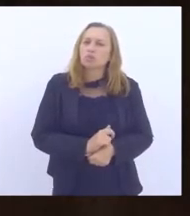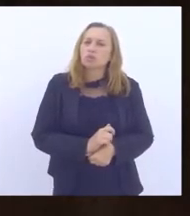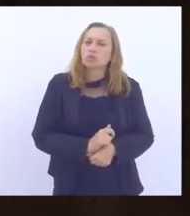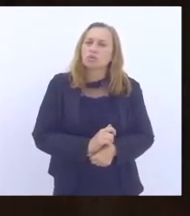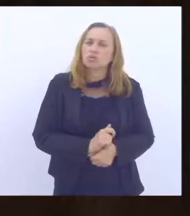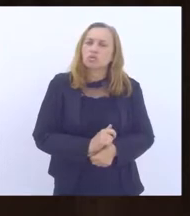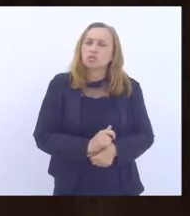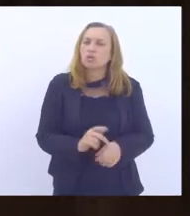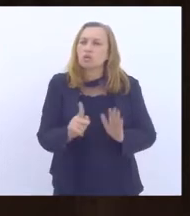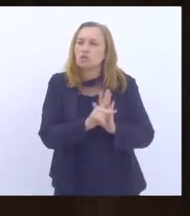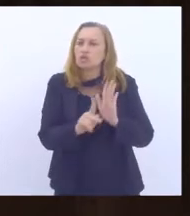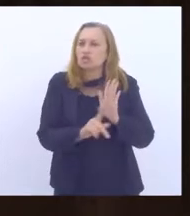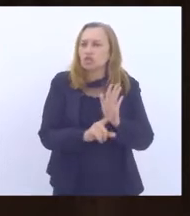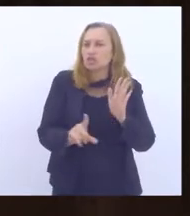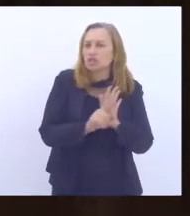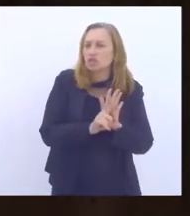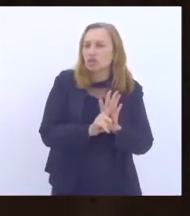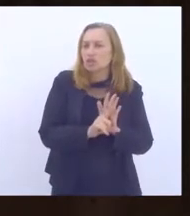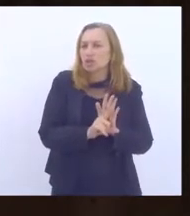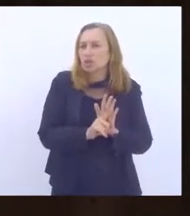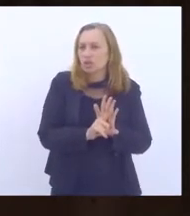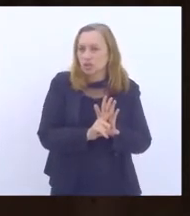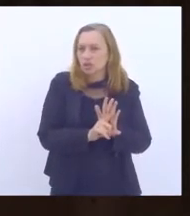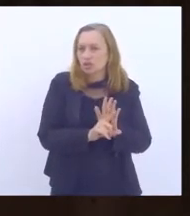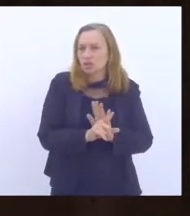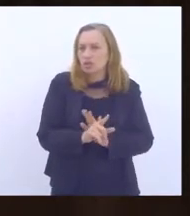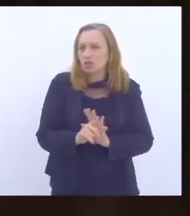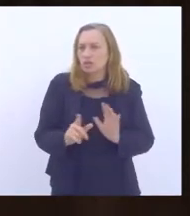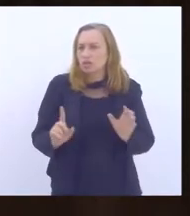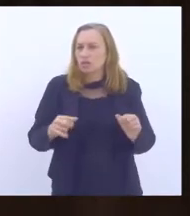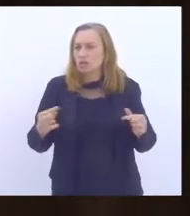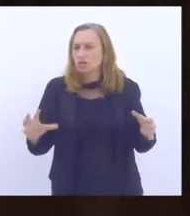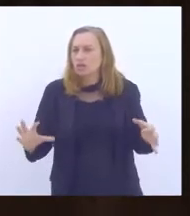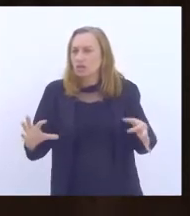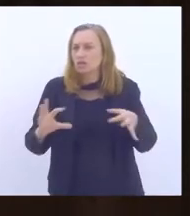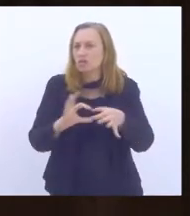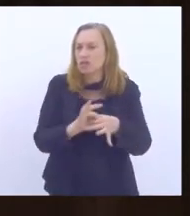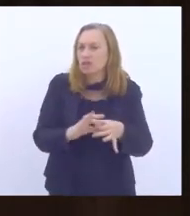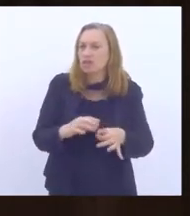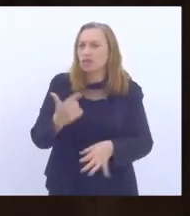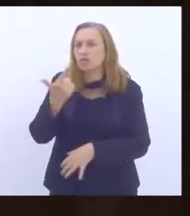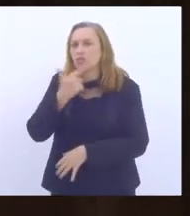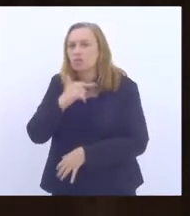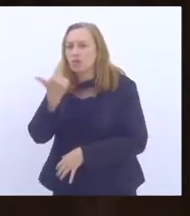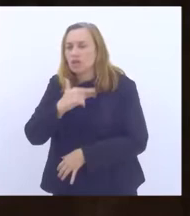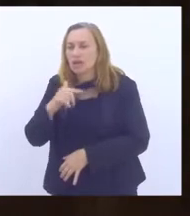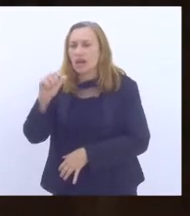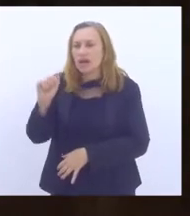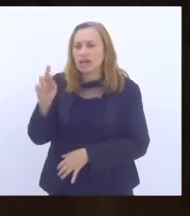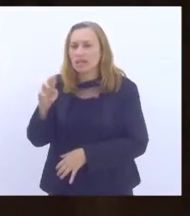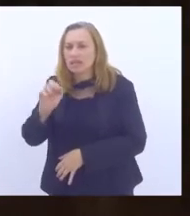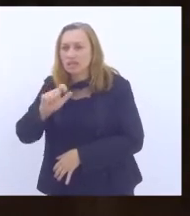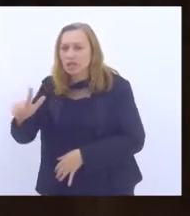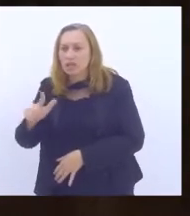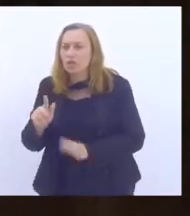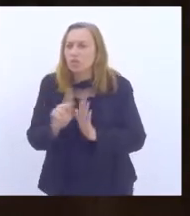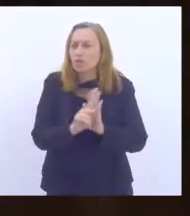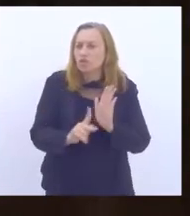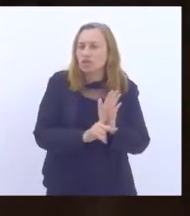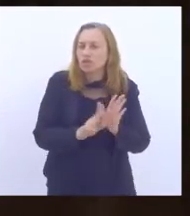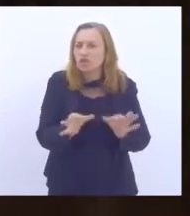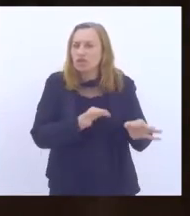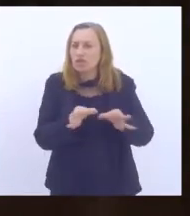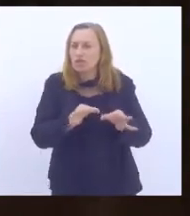deixe projeto de lei com a legislação existente do queijo artesanal só que tem que este projeto de lei é